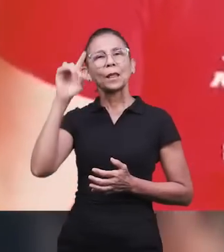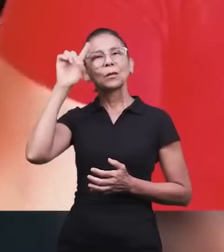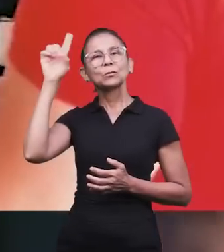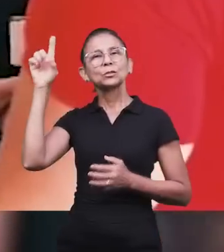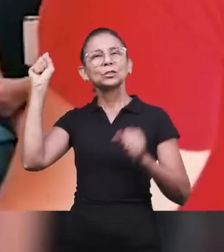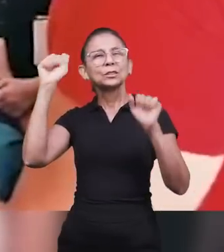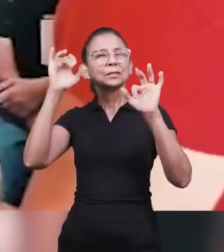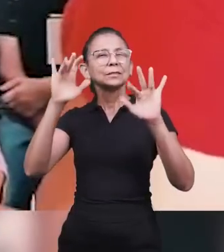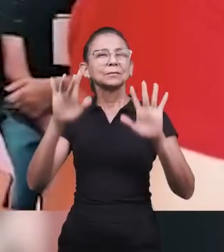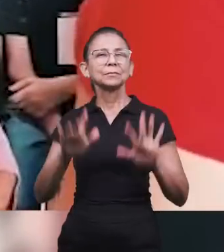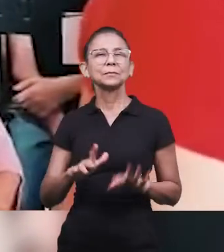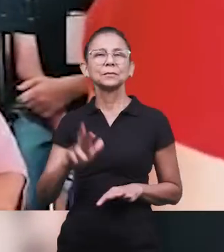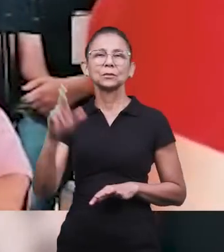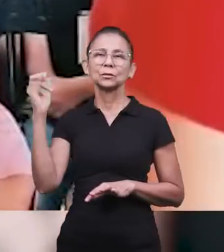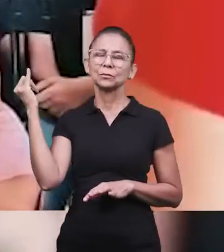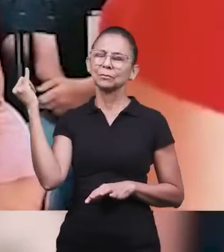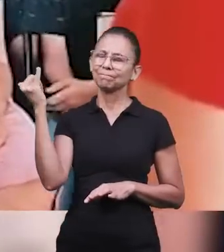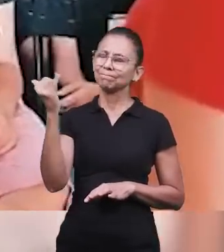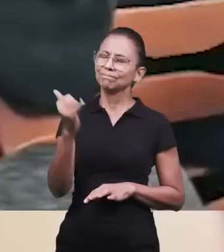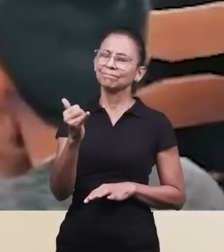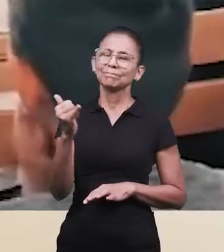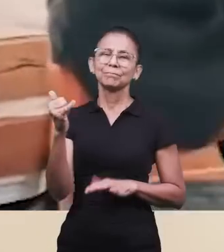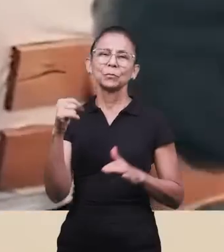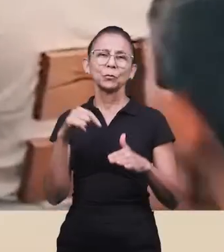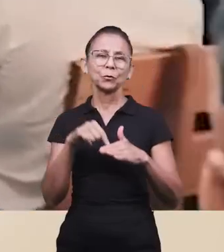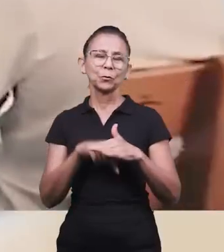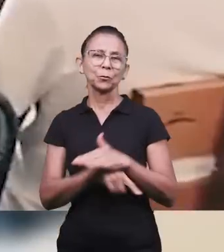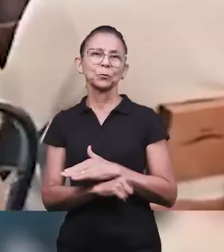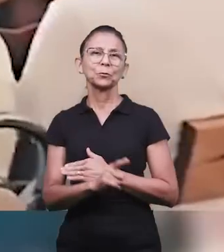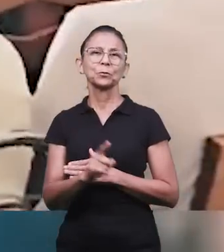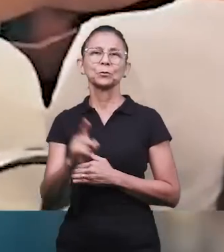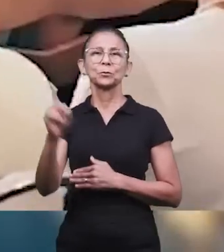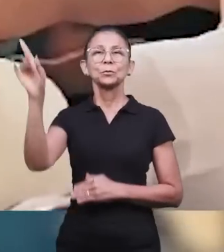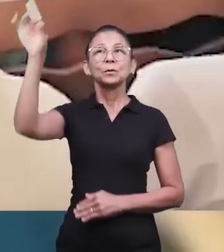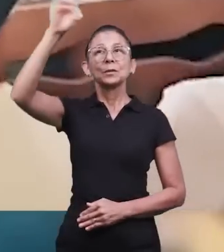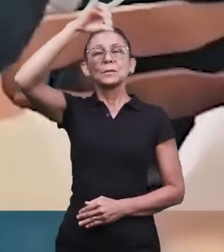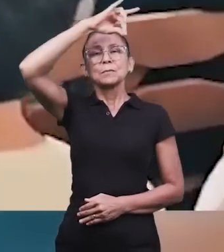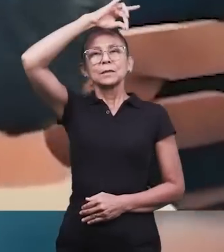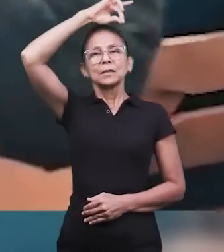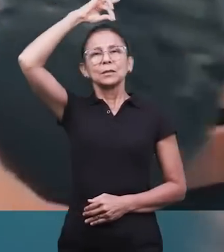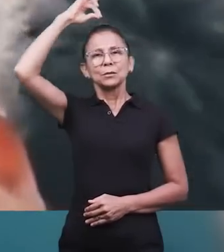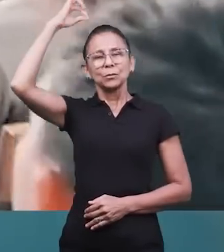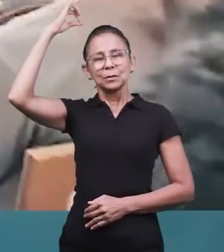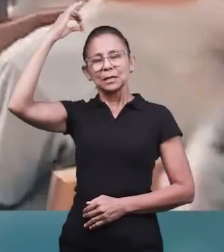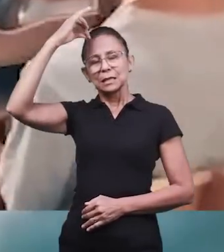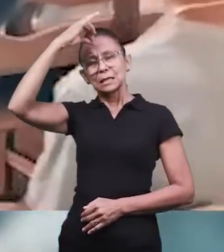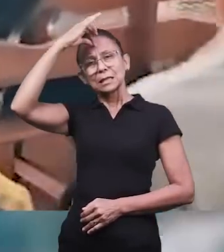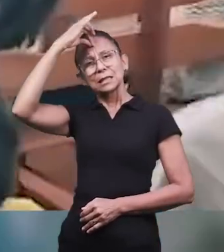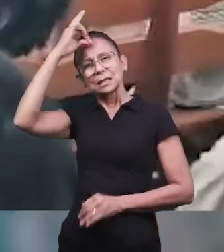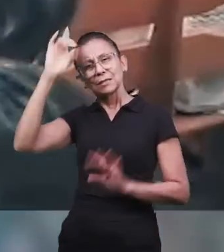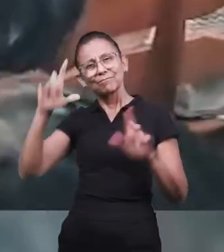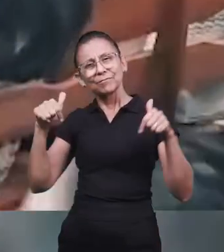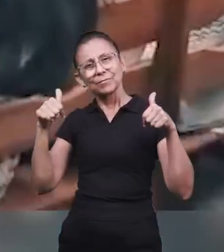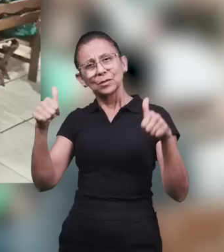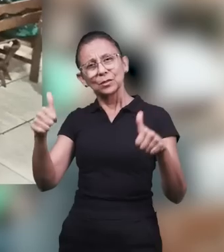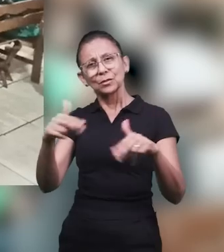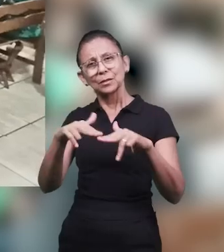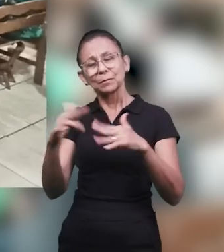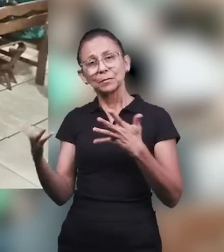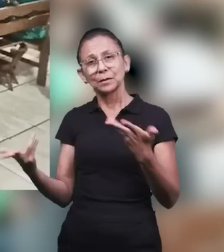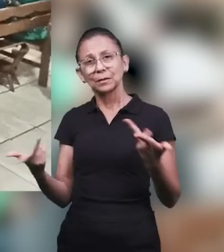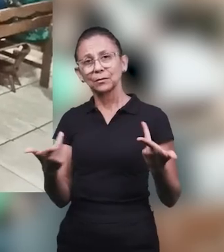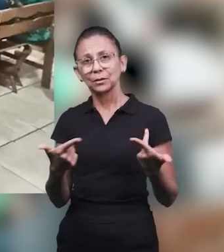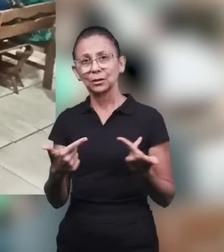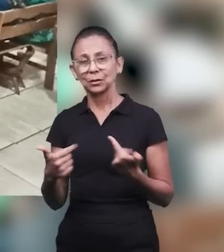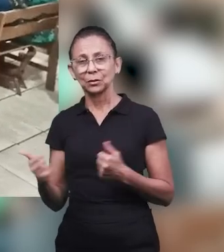onde o Senhor falou de forma abundante, onde o Espírito do Senhor realizou coisas notáveis no nosso meio. No